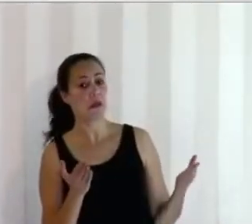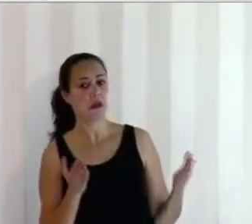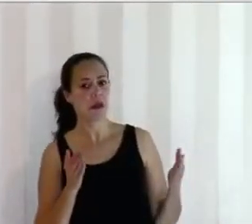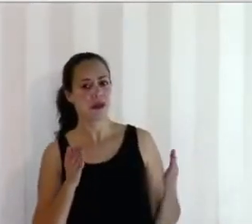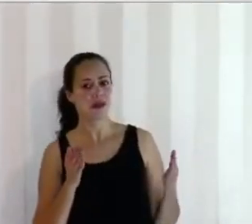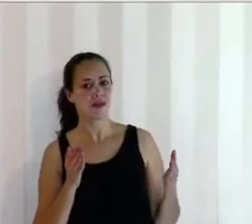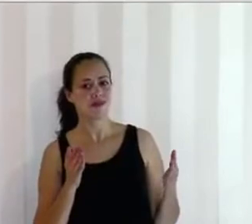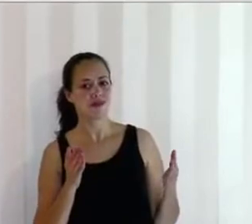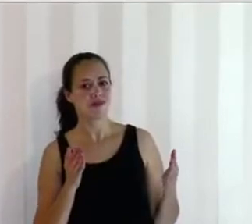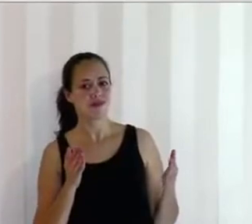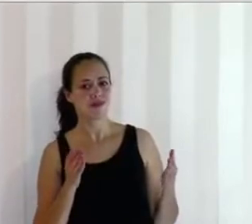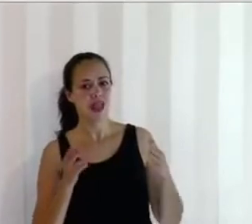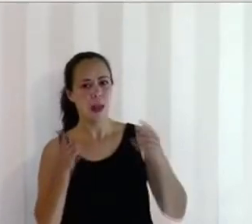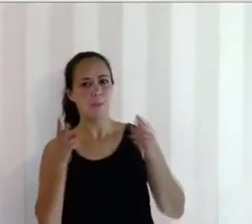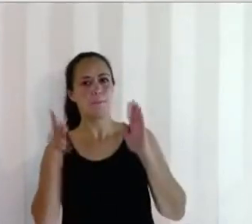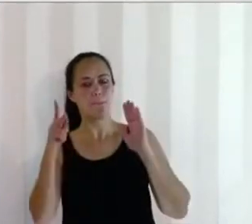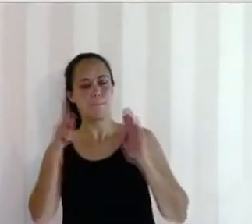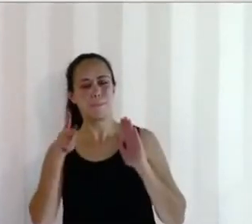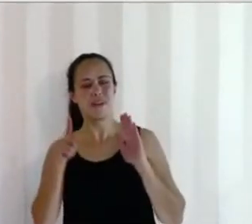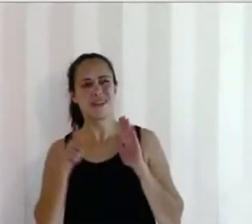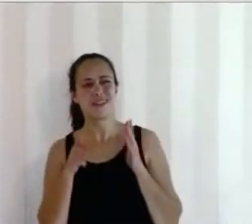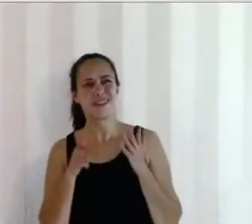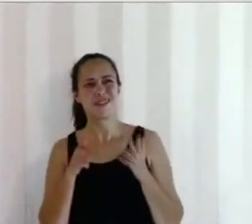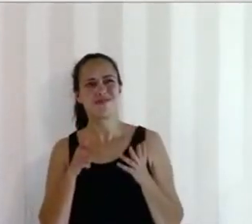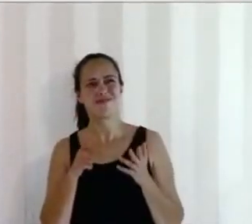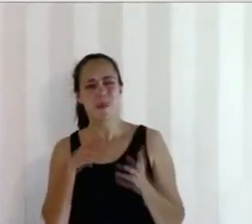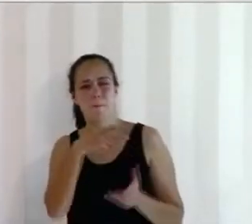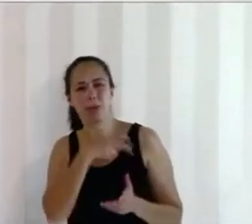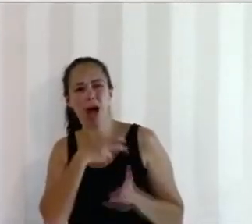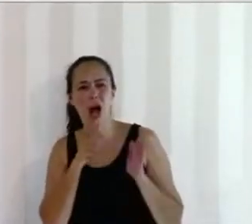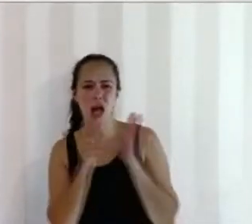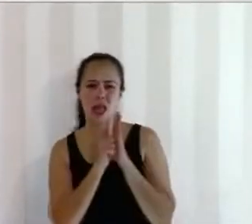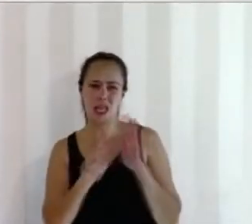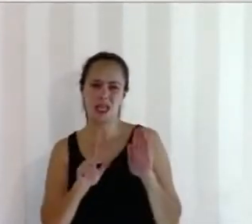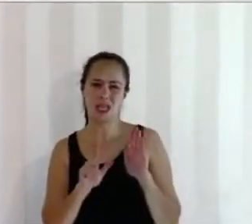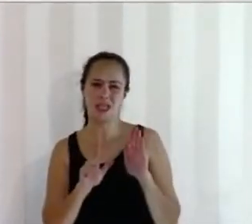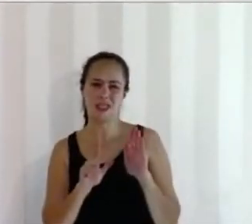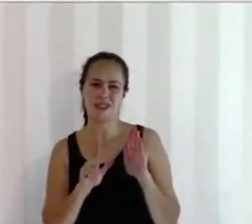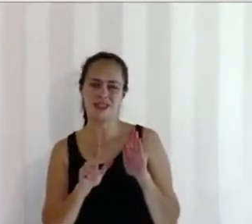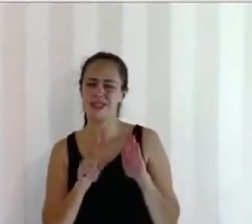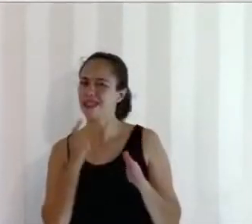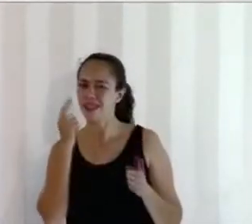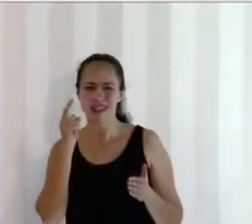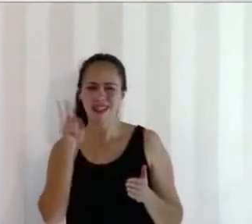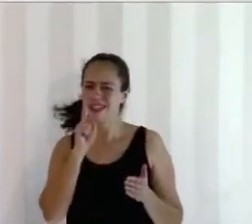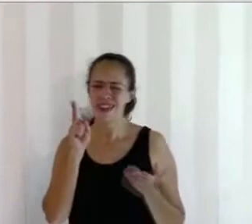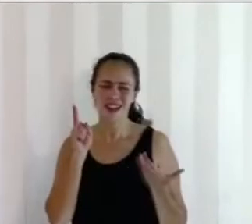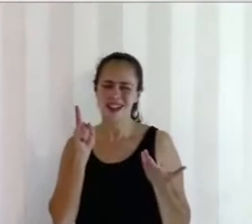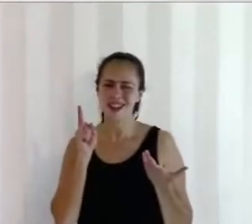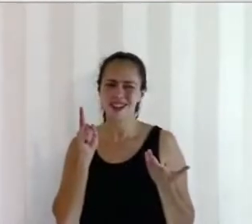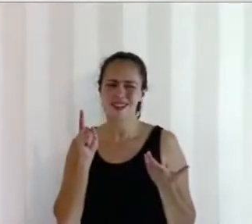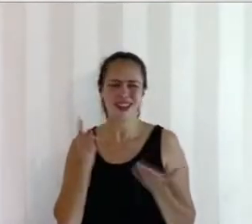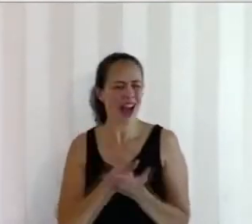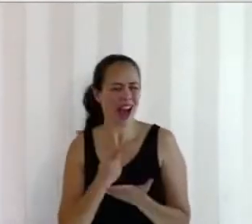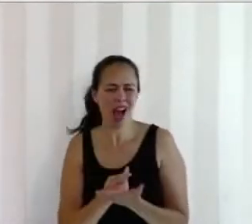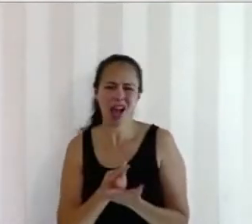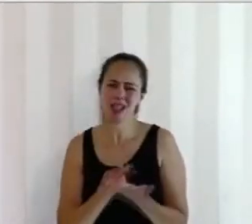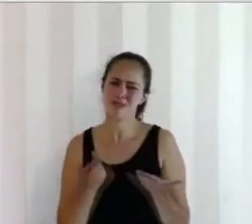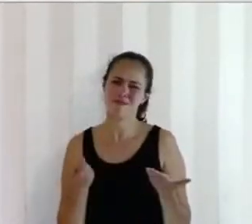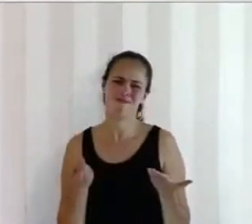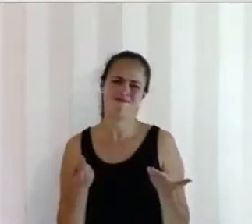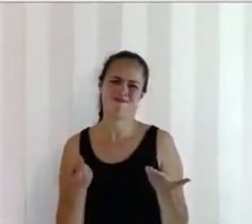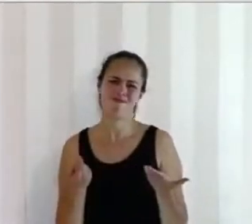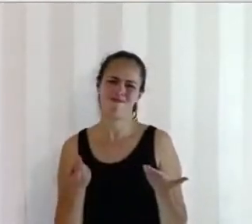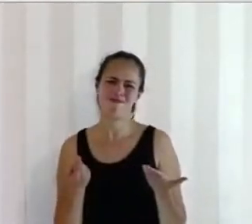temos de ser piedosos quando estamos sozinhos, e temos de ser piedosos quando estamos com as pessoas. É isso que o Senhor Jesus